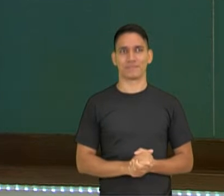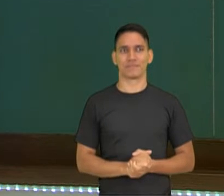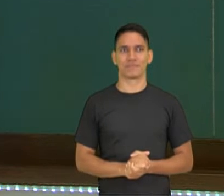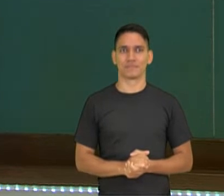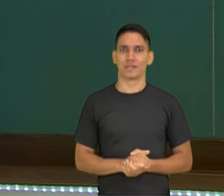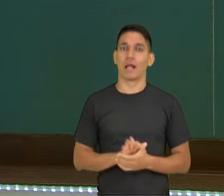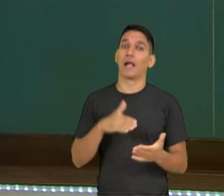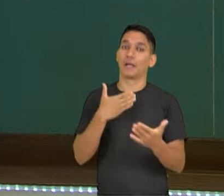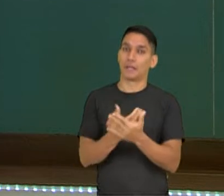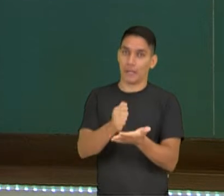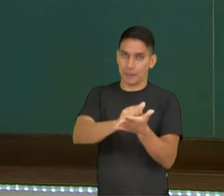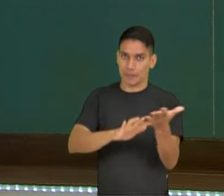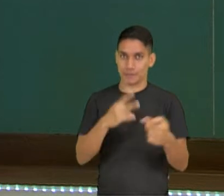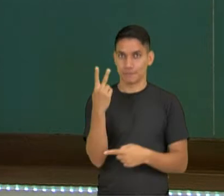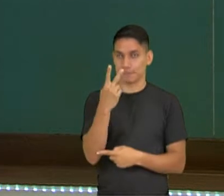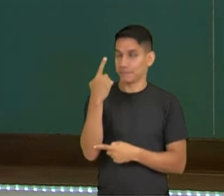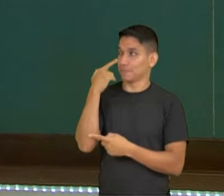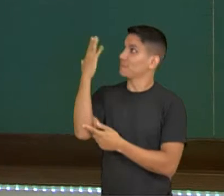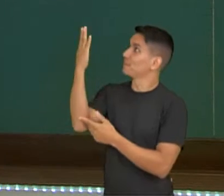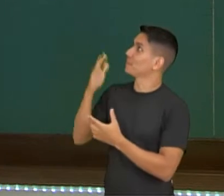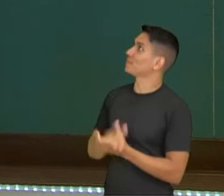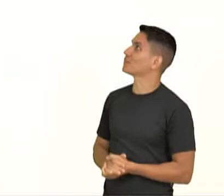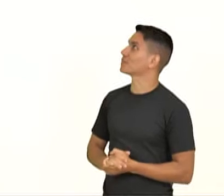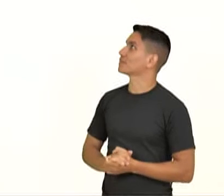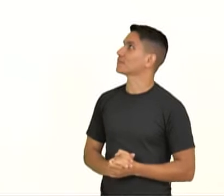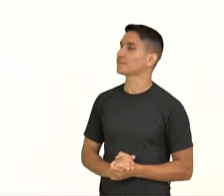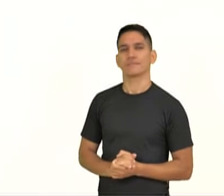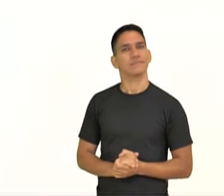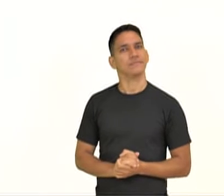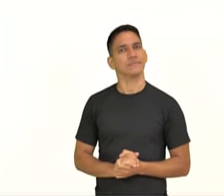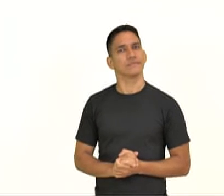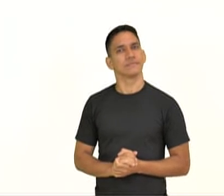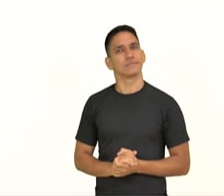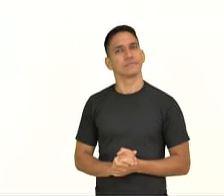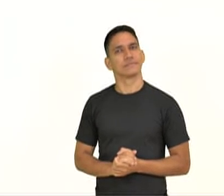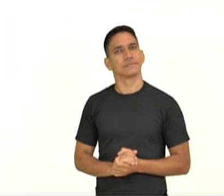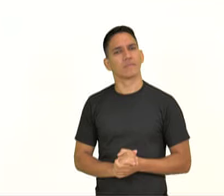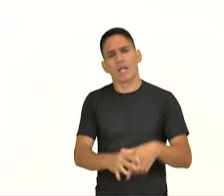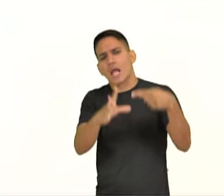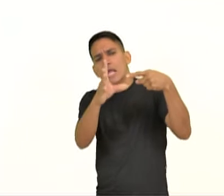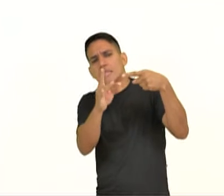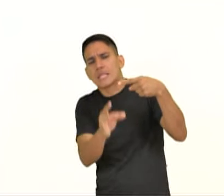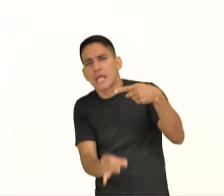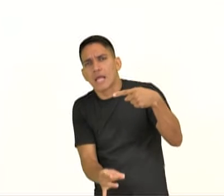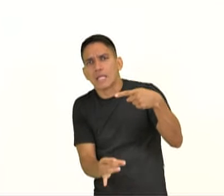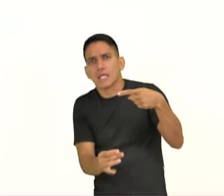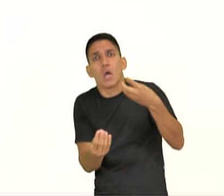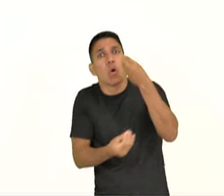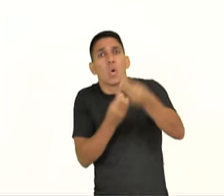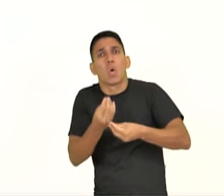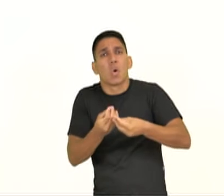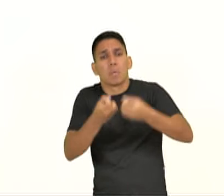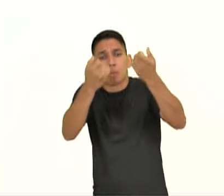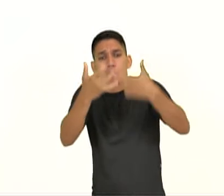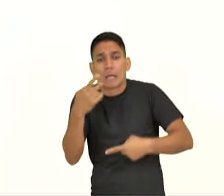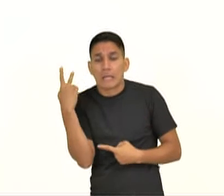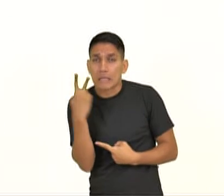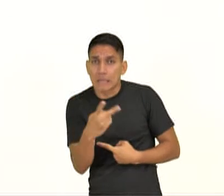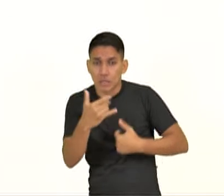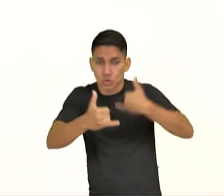E chegamos para o exercício número 2. Como podemos definir os jogos cooperativos sem